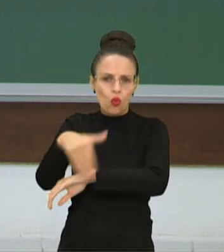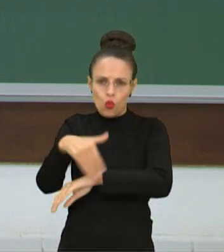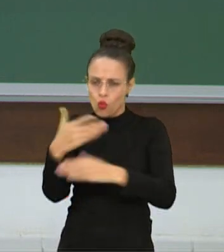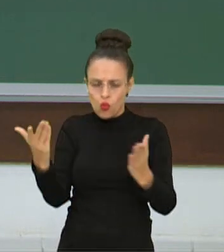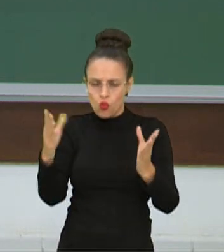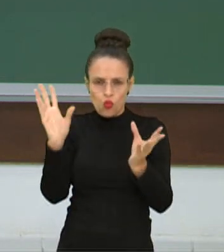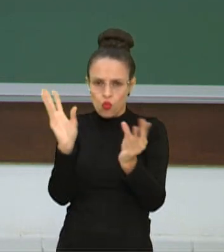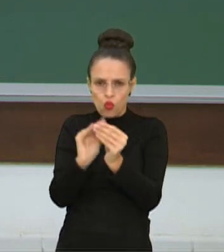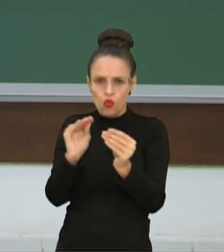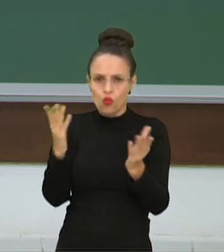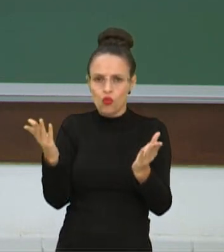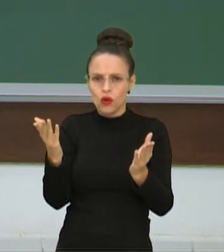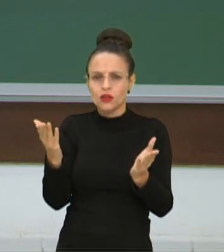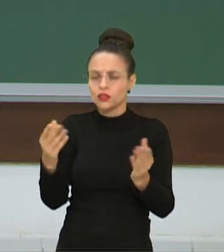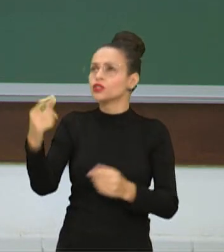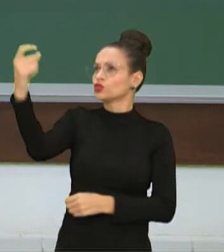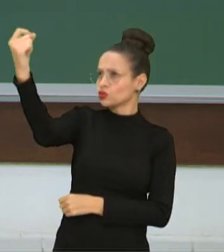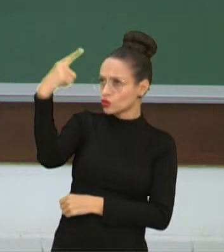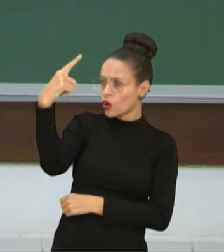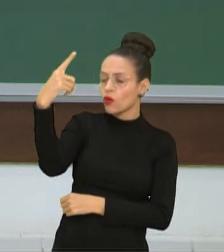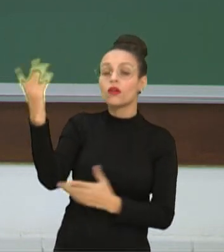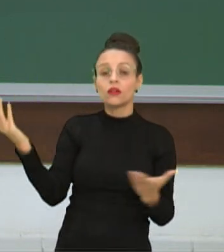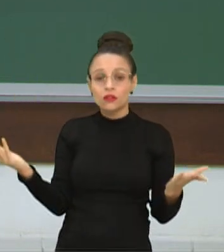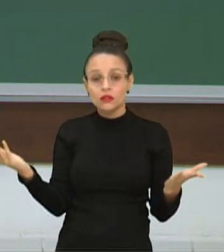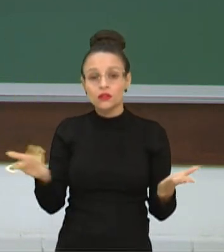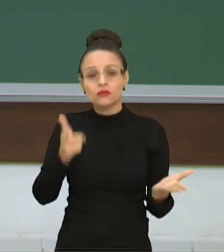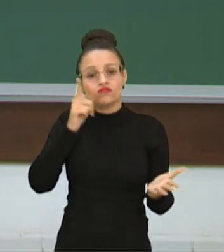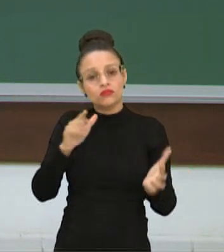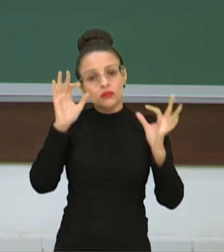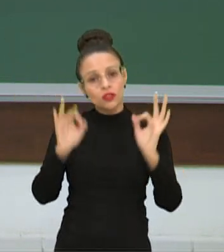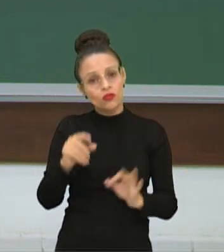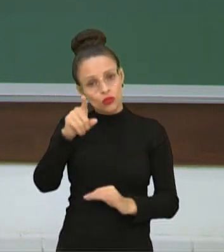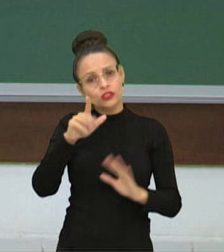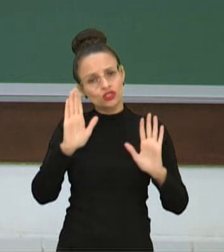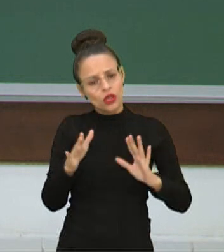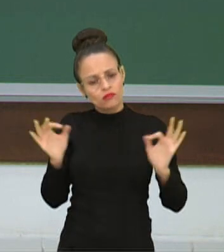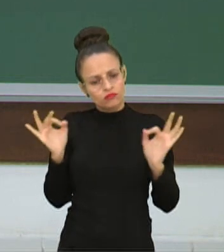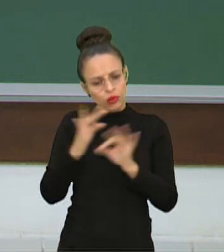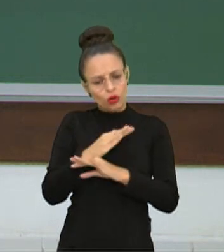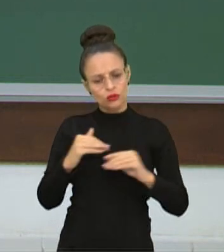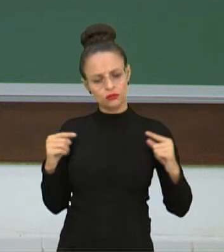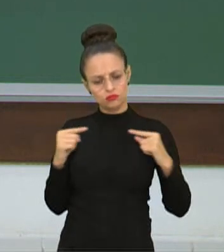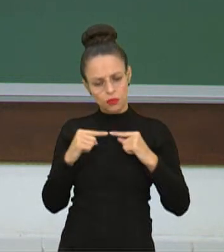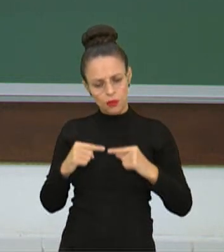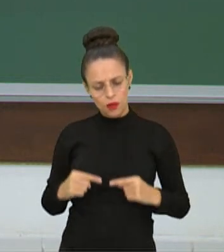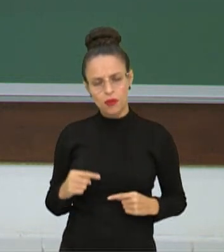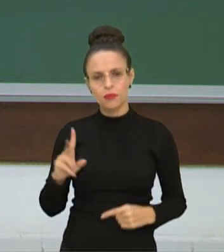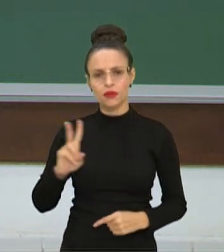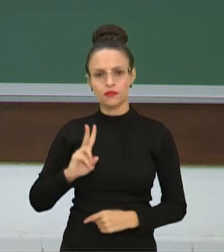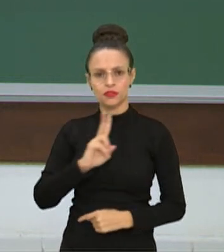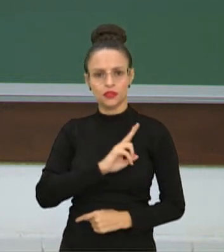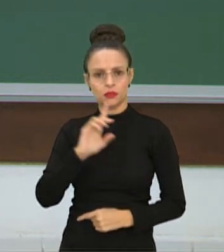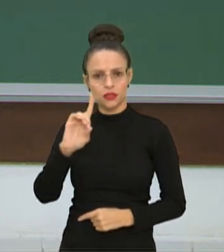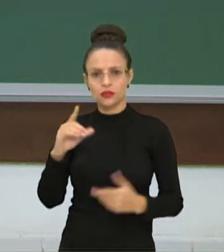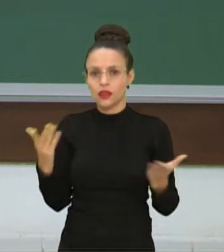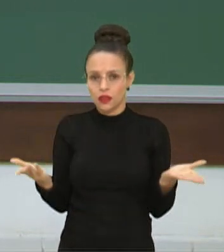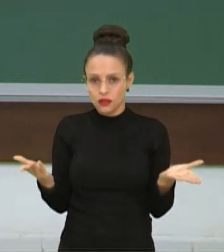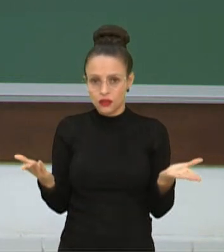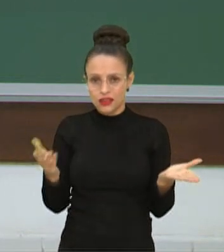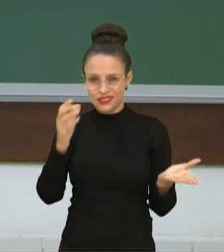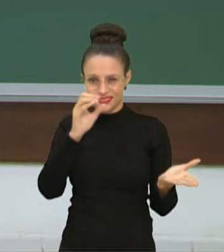né? Toma sol, você com certeza tem os níveis adequados de vitamina D. Então,